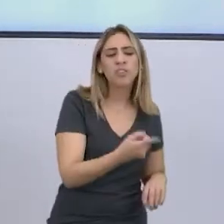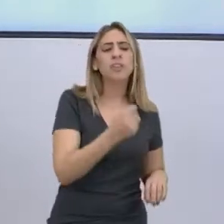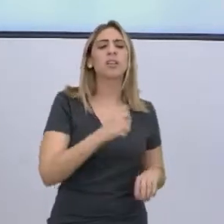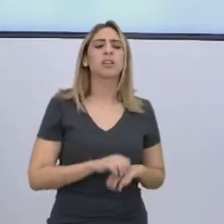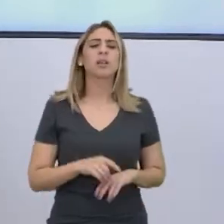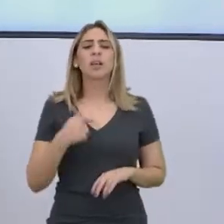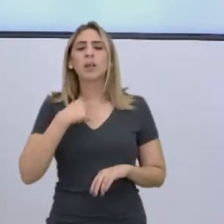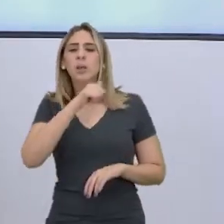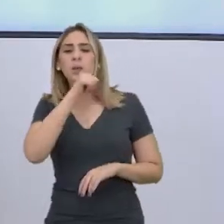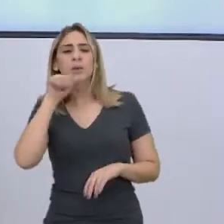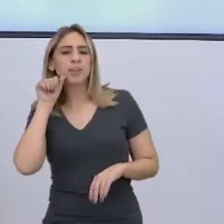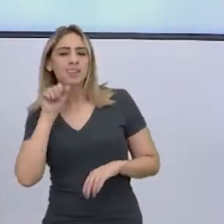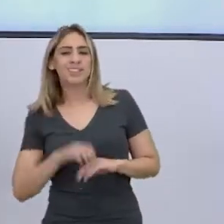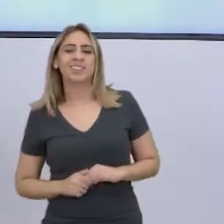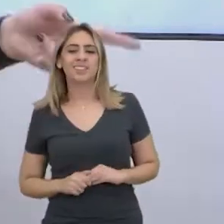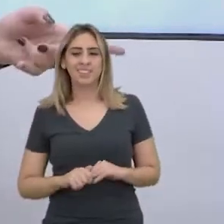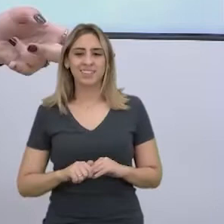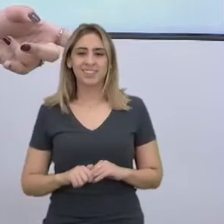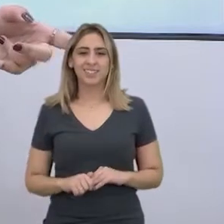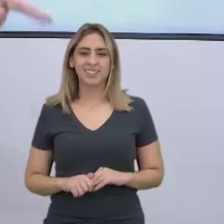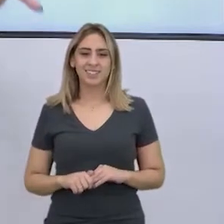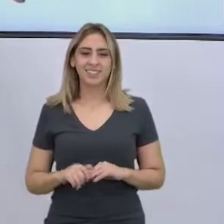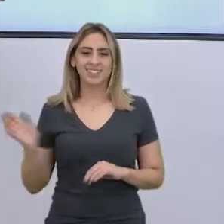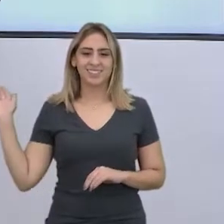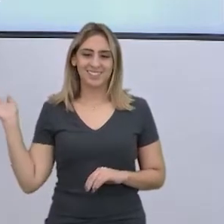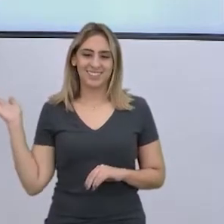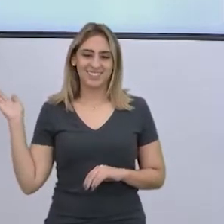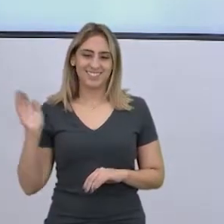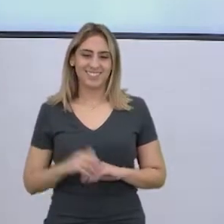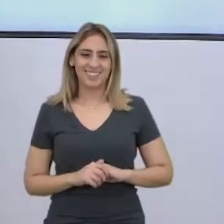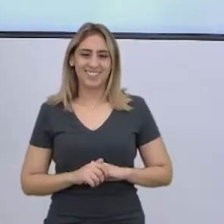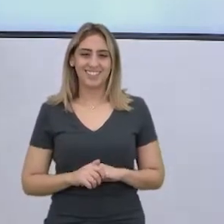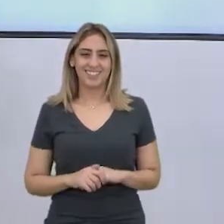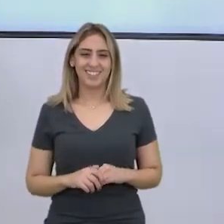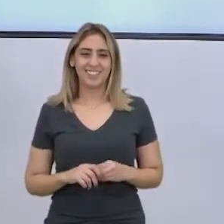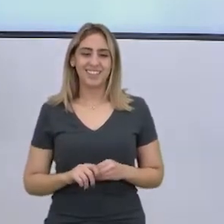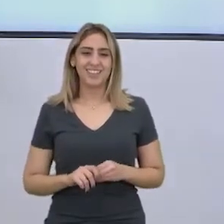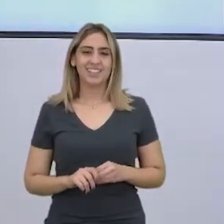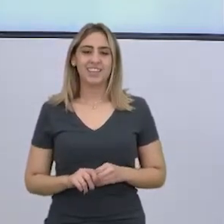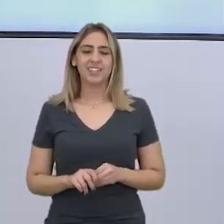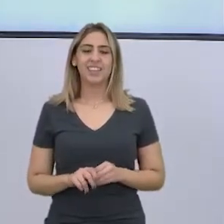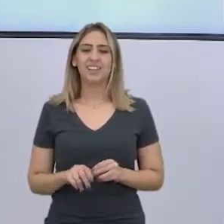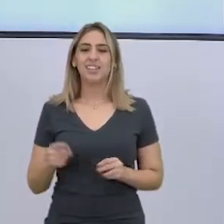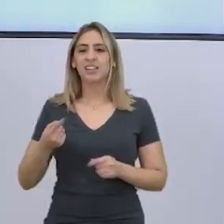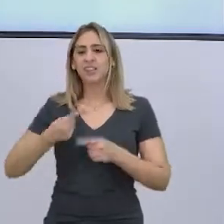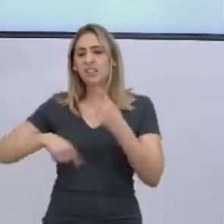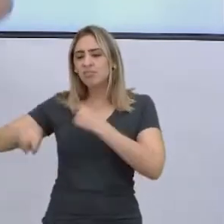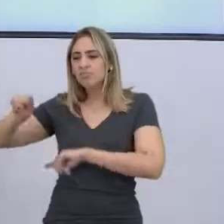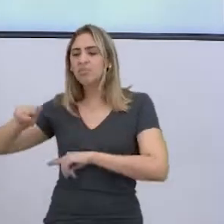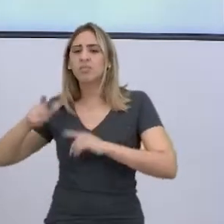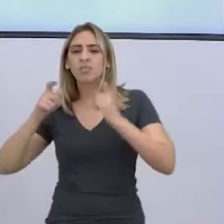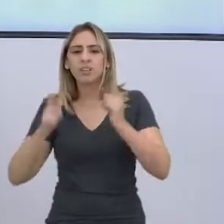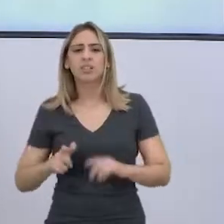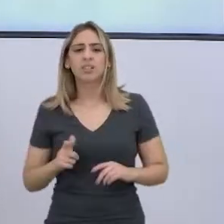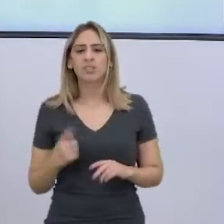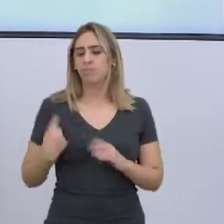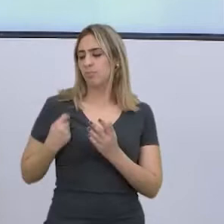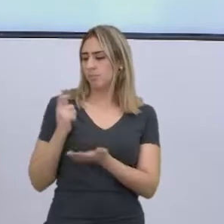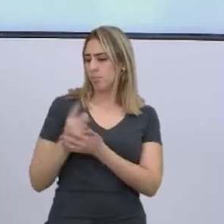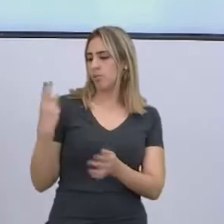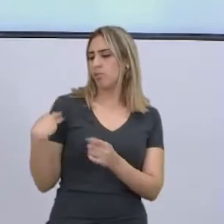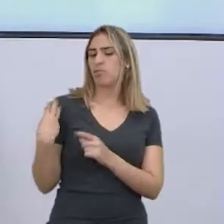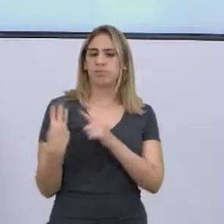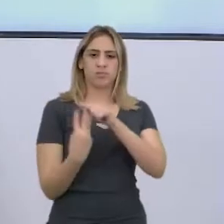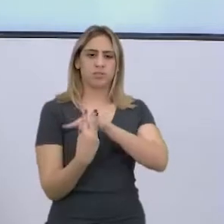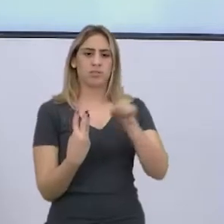eu, Bianca e... Bianca tá pro outro lado. Bianca aqui, né? E a Paloma, a gente trampava nós três.